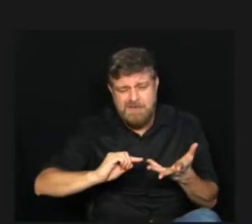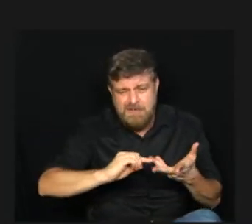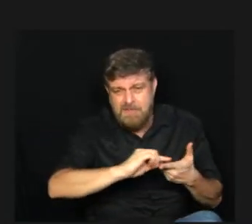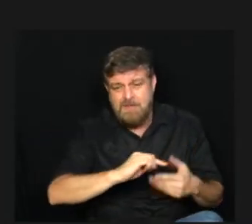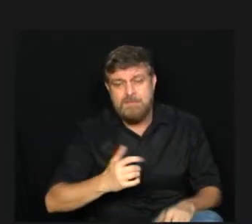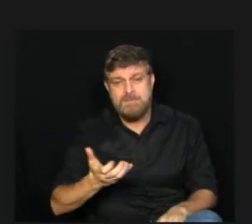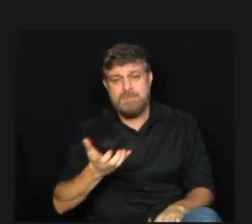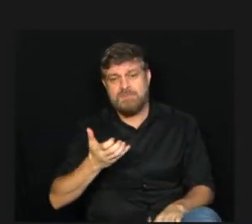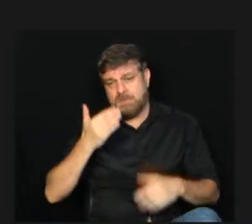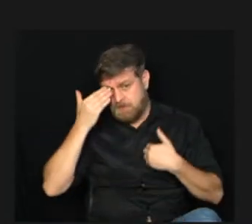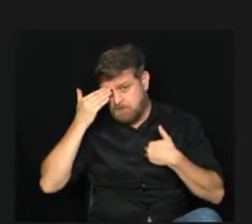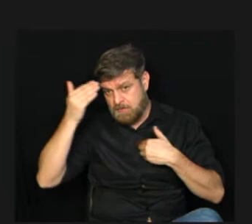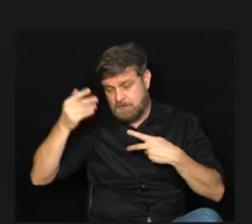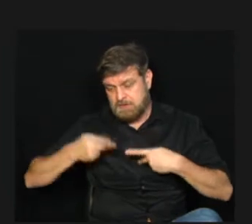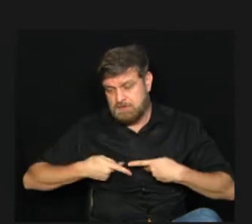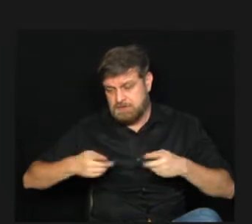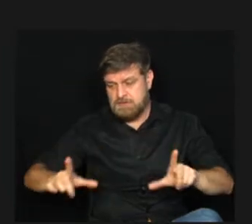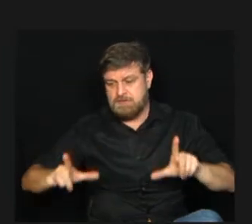convite a todos.